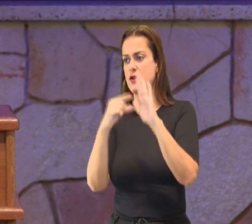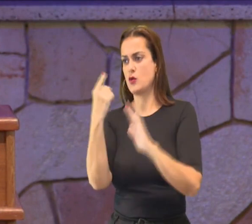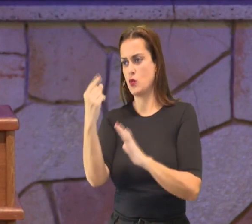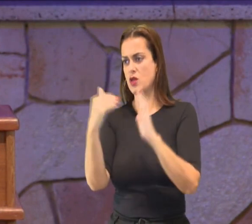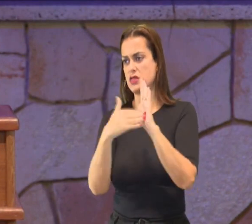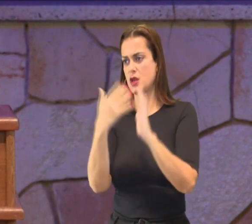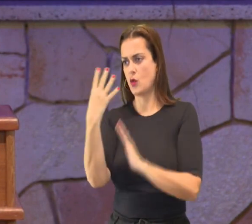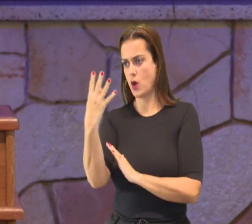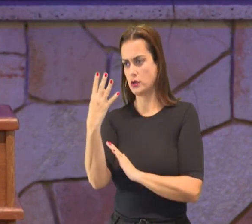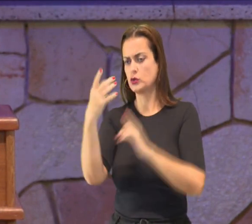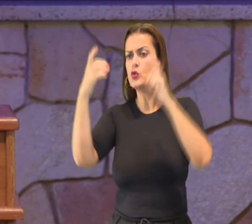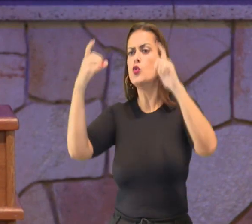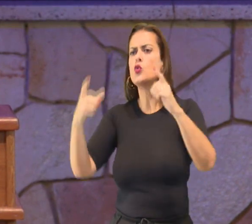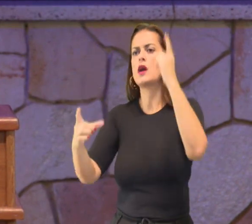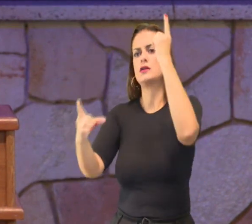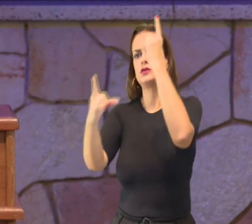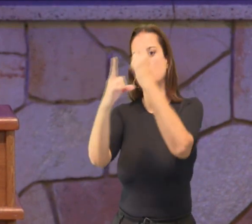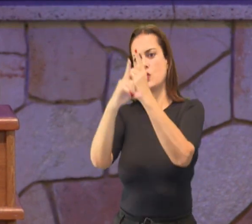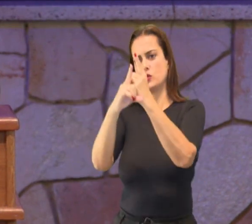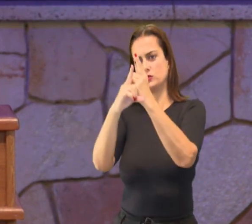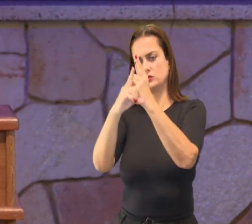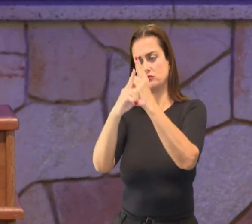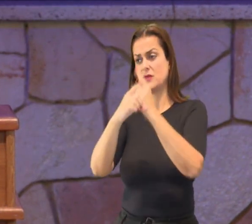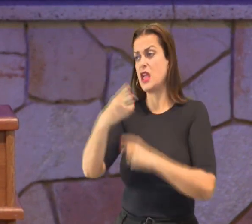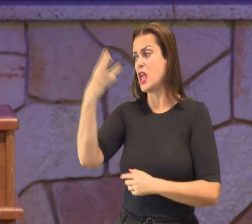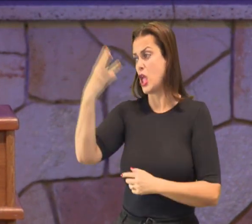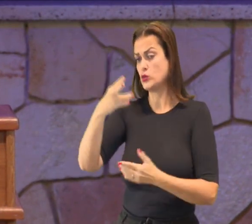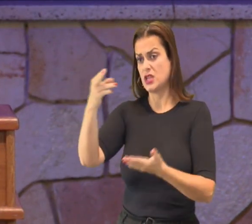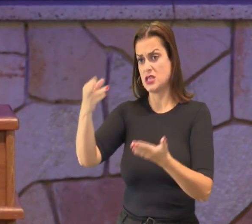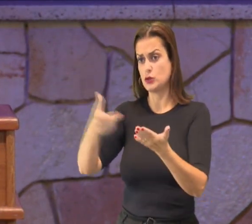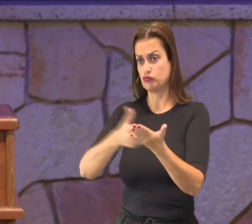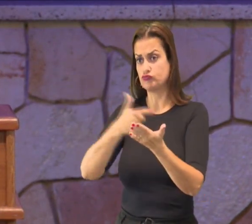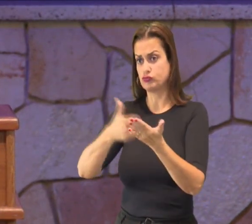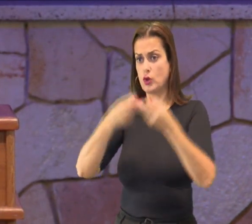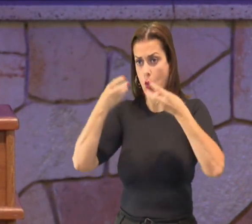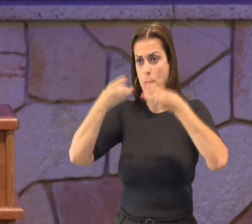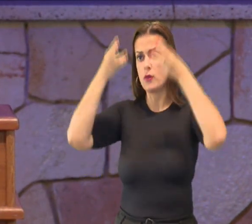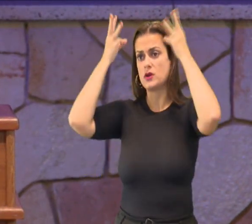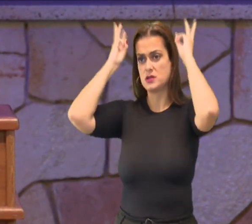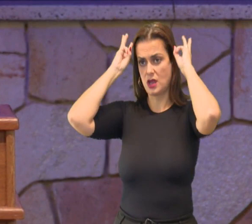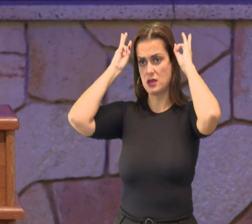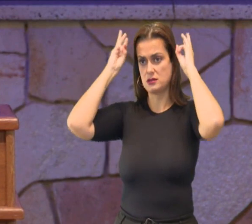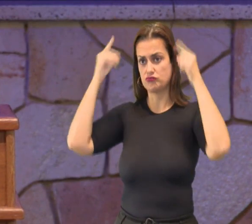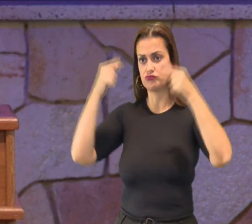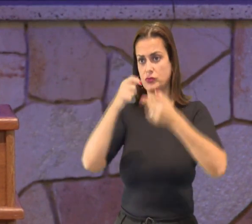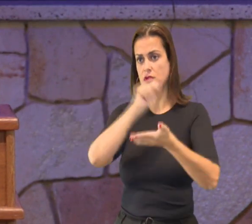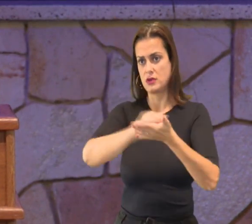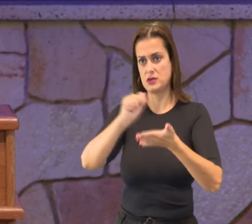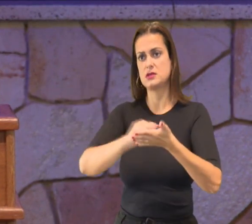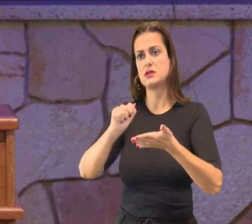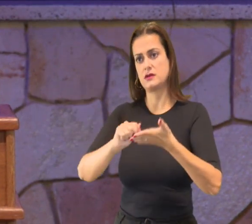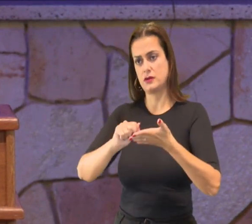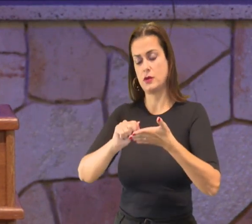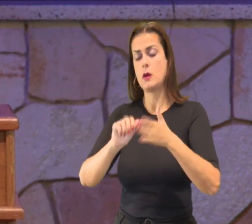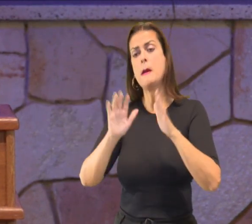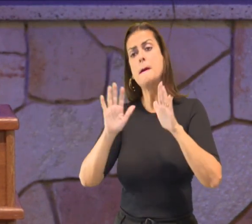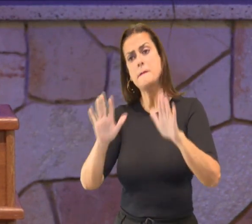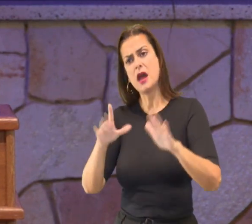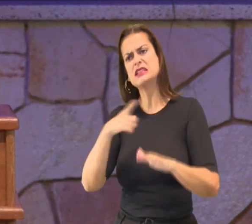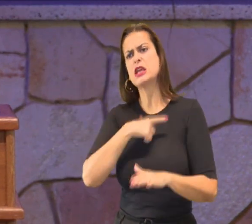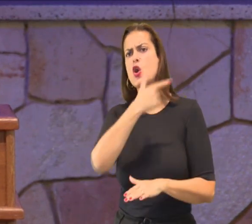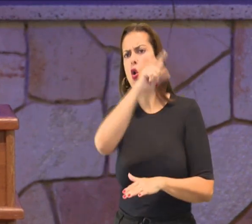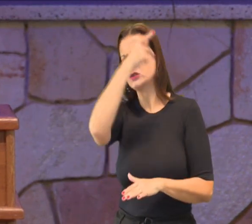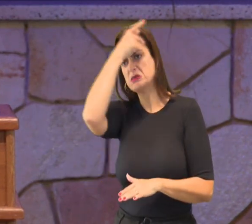do encontro. Terceiro livro de Moisés, livro atribuído a ele, mas há